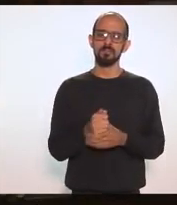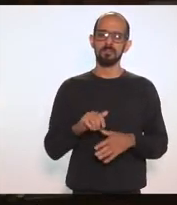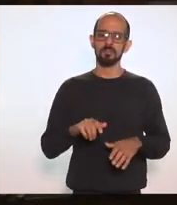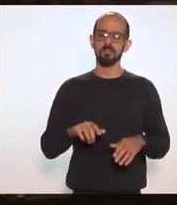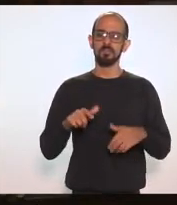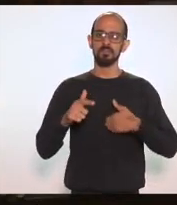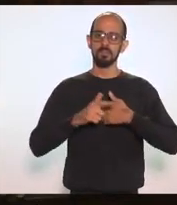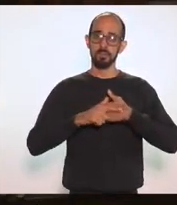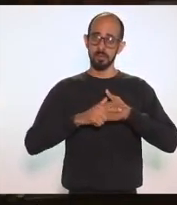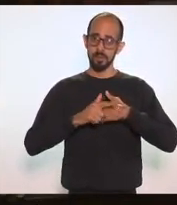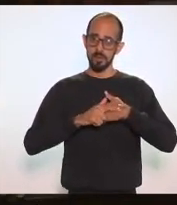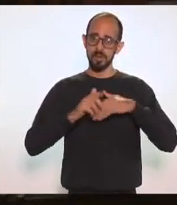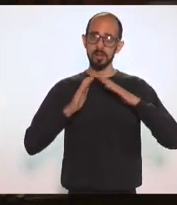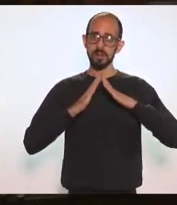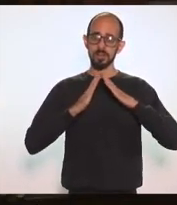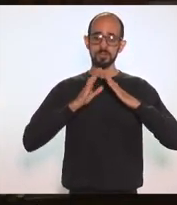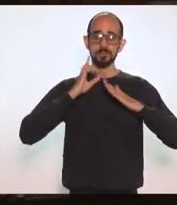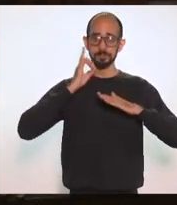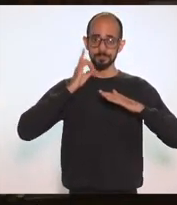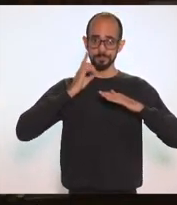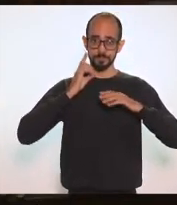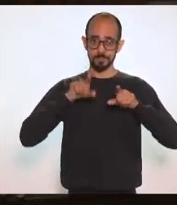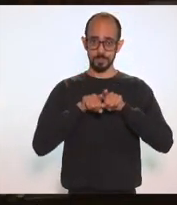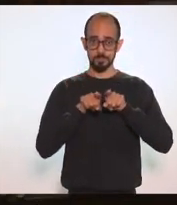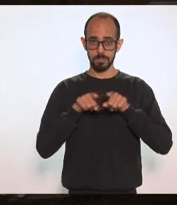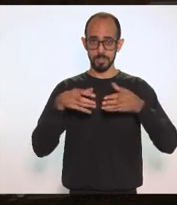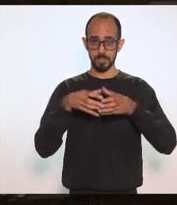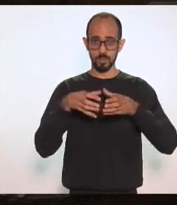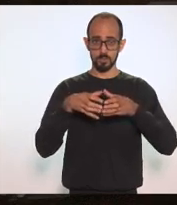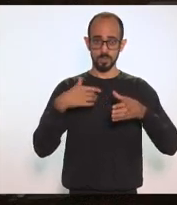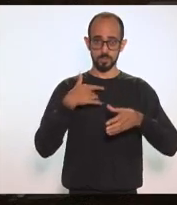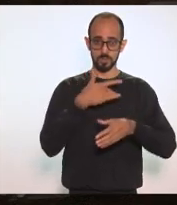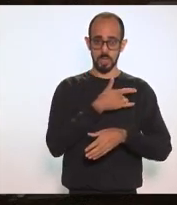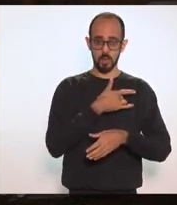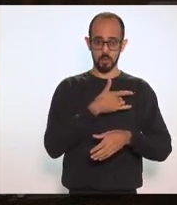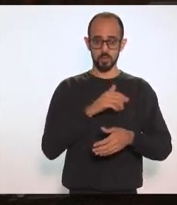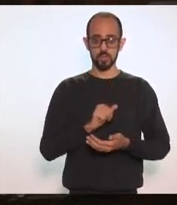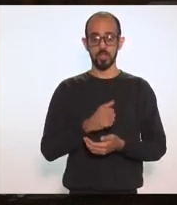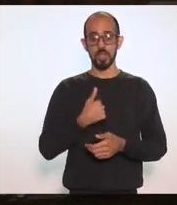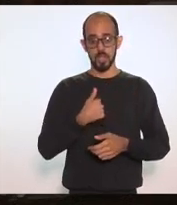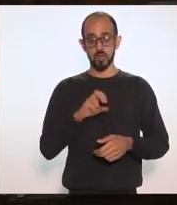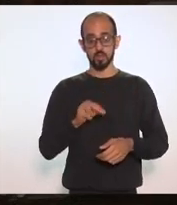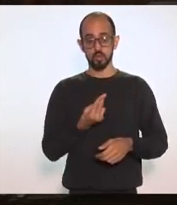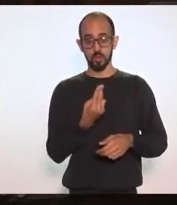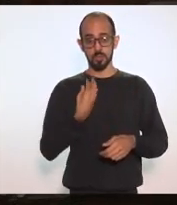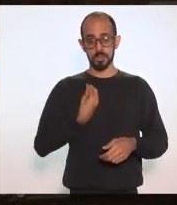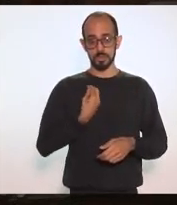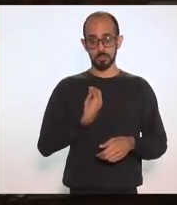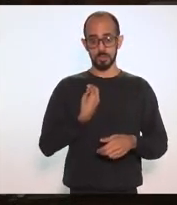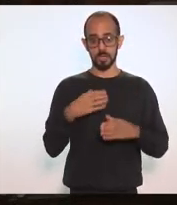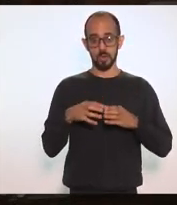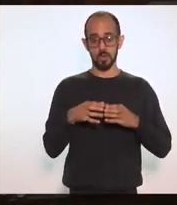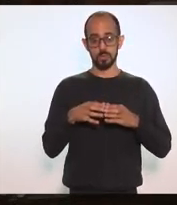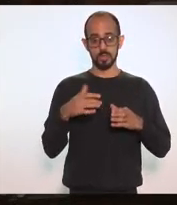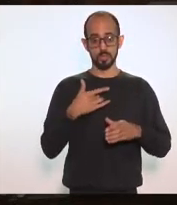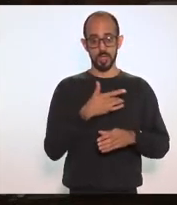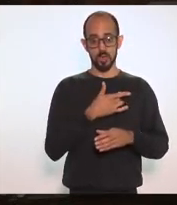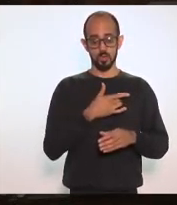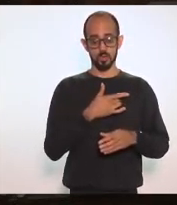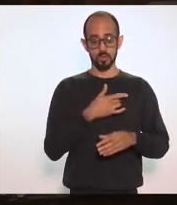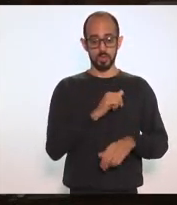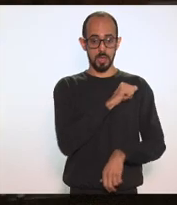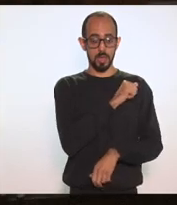papel da Assembleia Legislativa, a Comissão de Saúde, que hoje fez uma reunião importante, sou membro da Comissão de Saúde. Comissão de Saúde, deputado Marta Rocha preside a